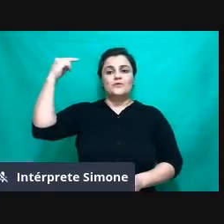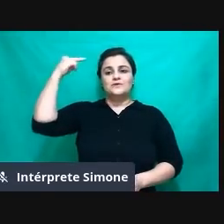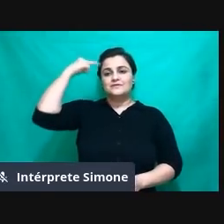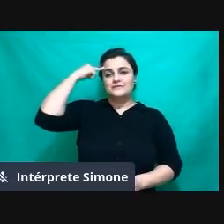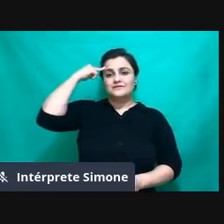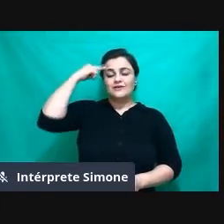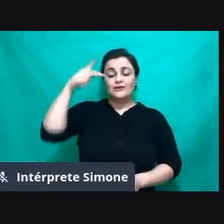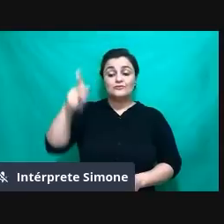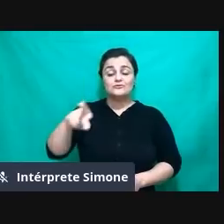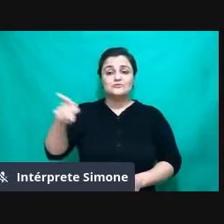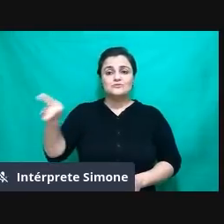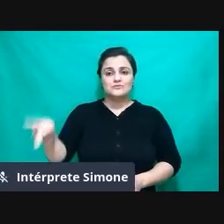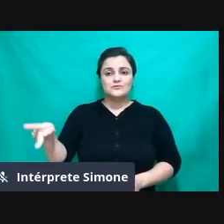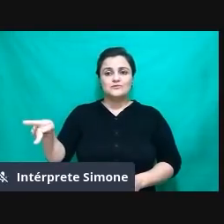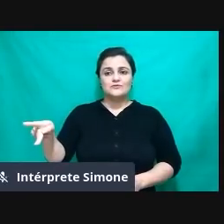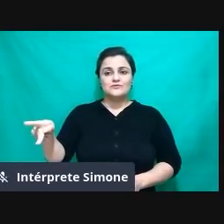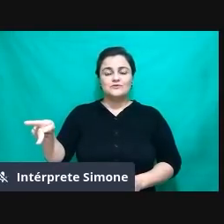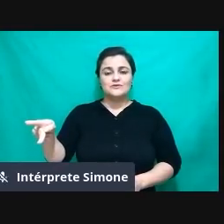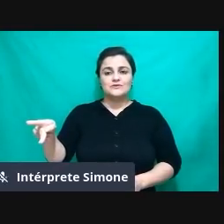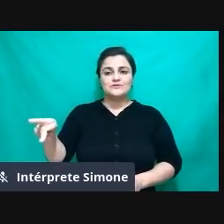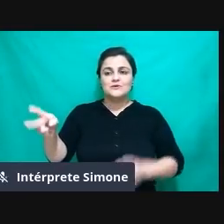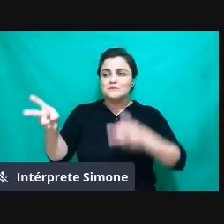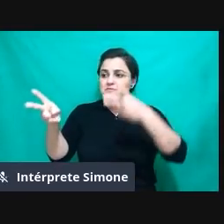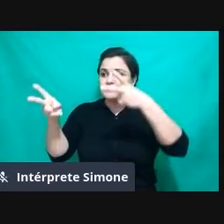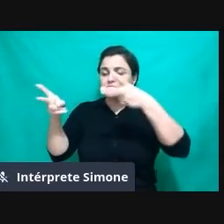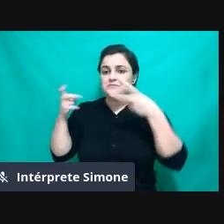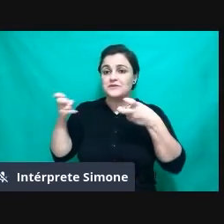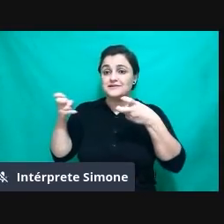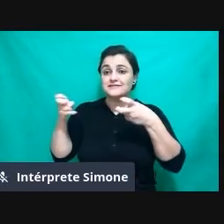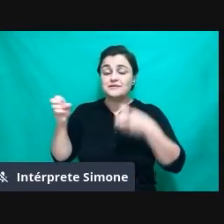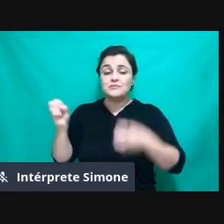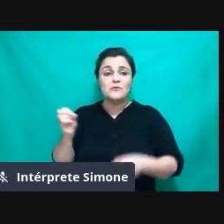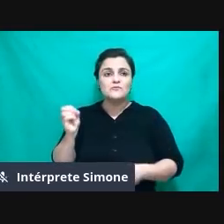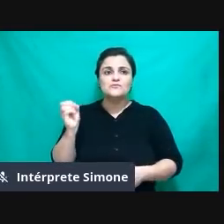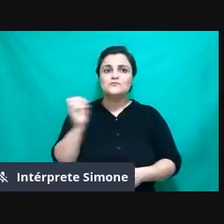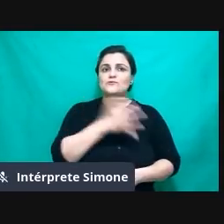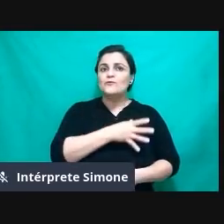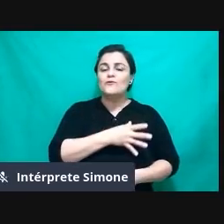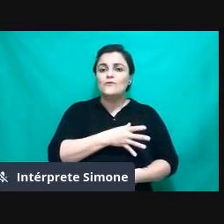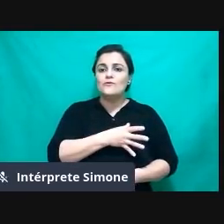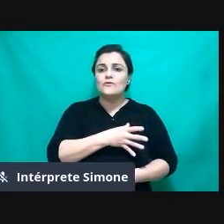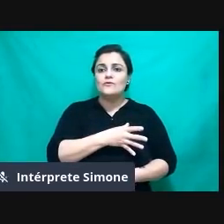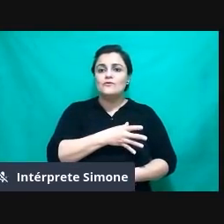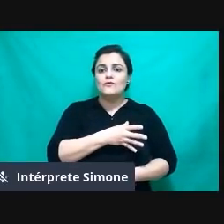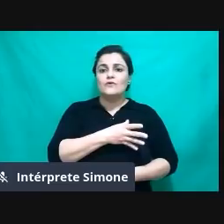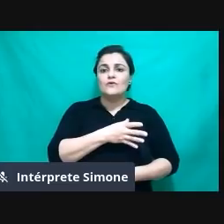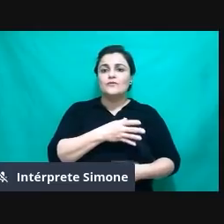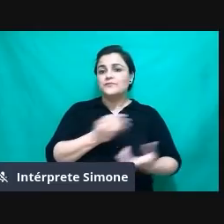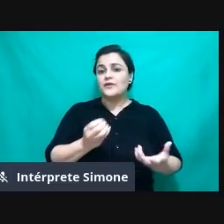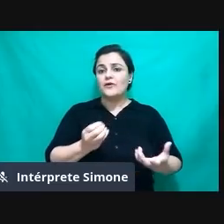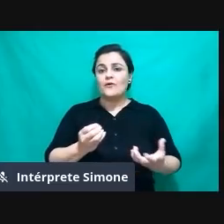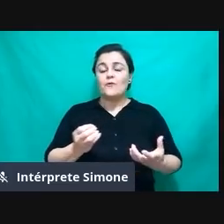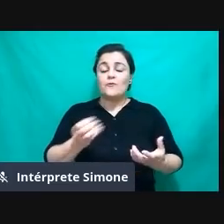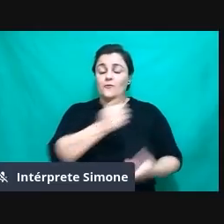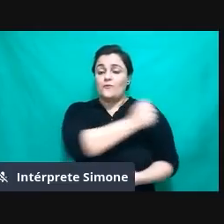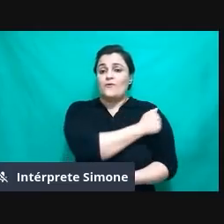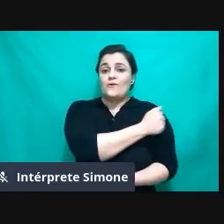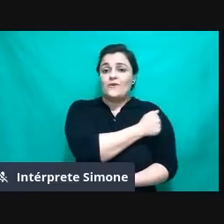muita novidade, né, dentro da produção de texto, e que toda essa novidade precisa